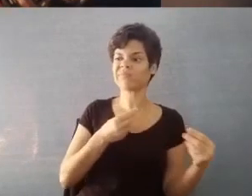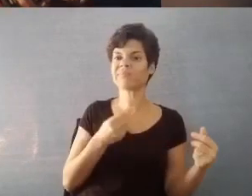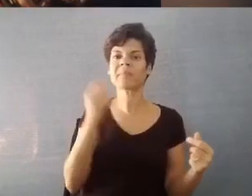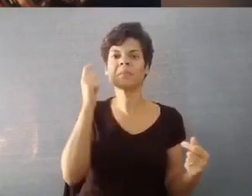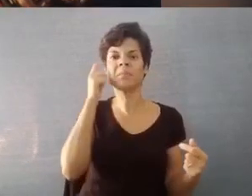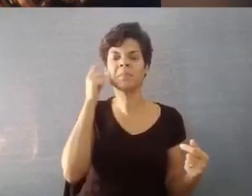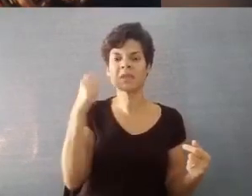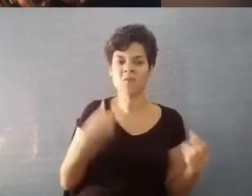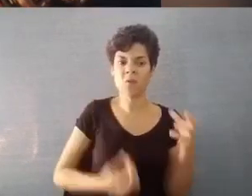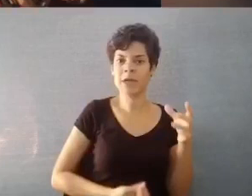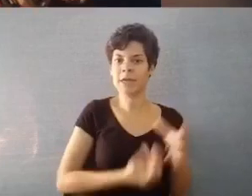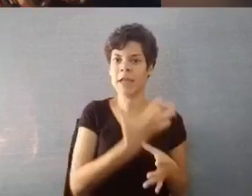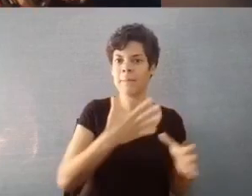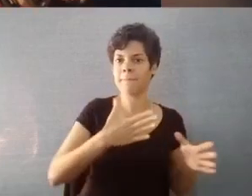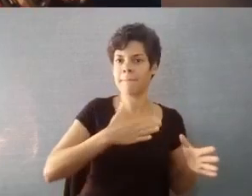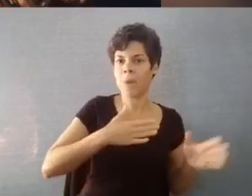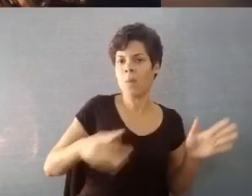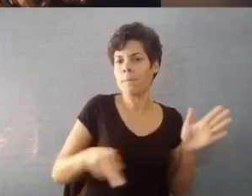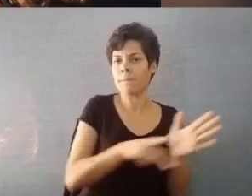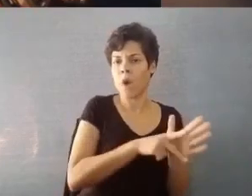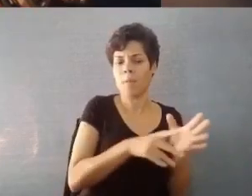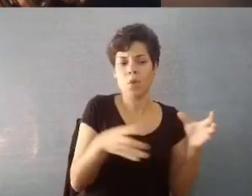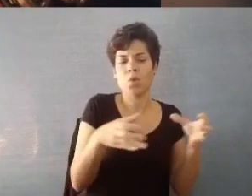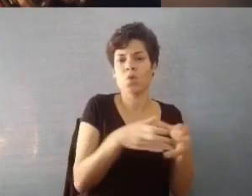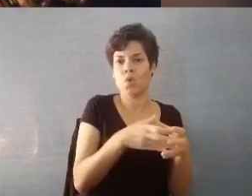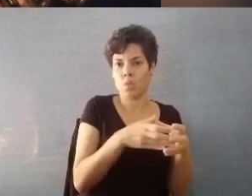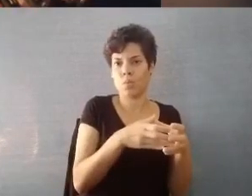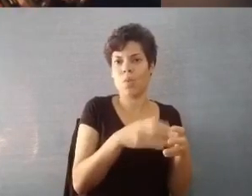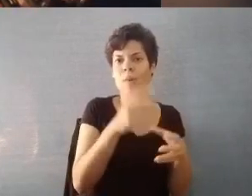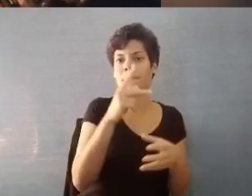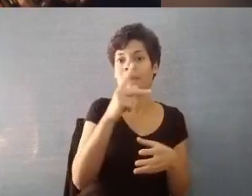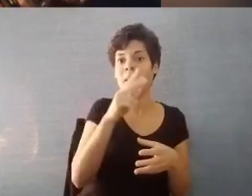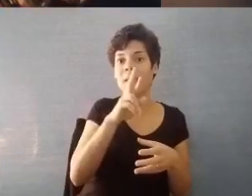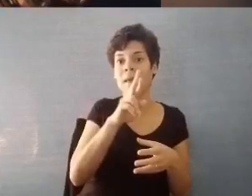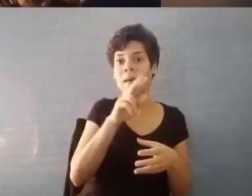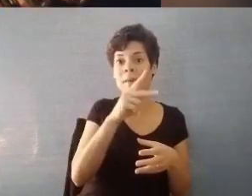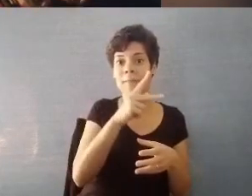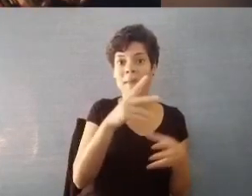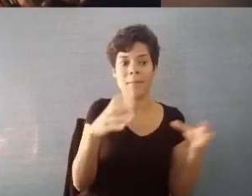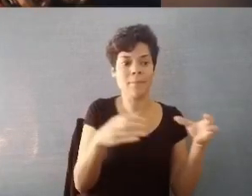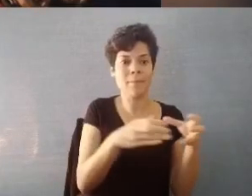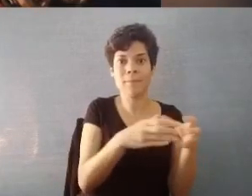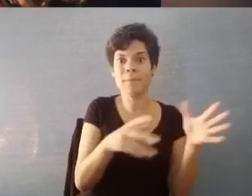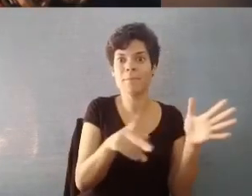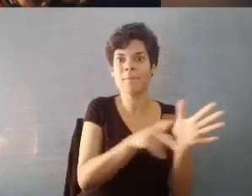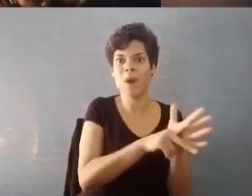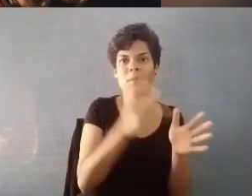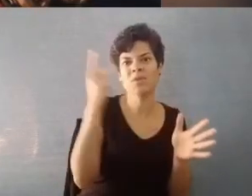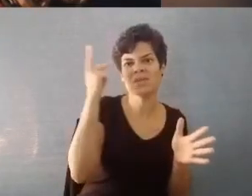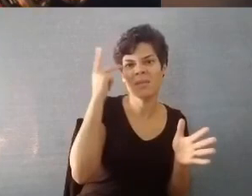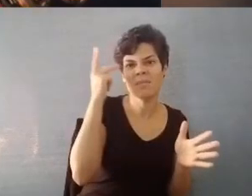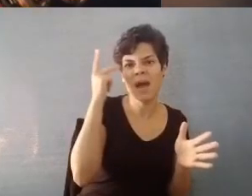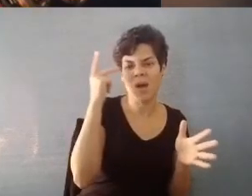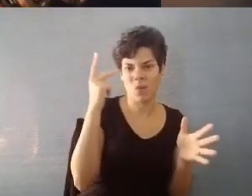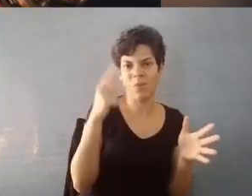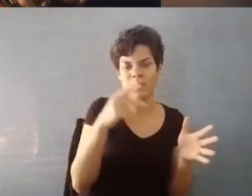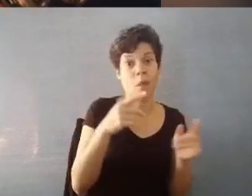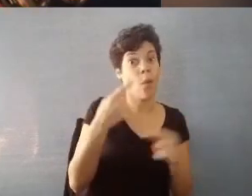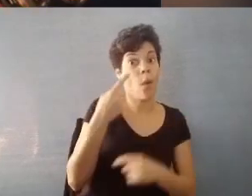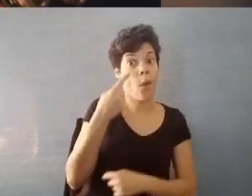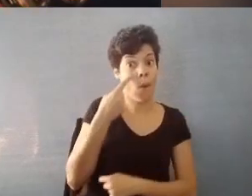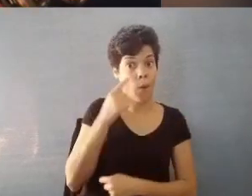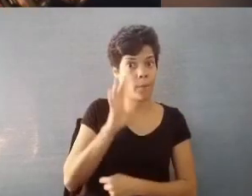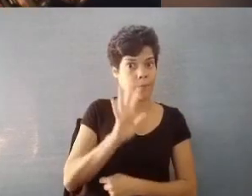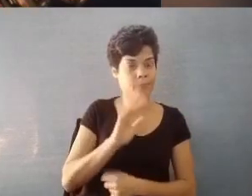Republicano Paulista, o PRP. Observe, o Brasil era uma